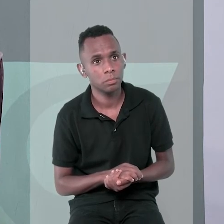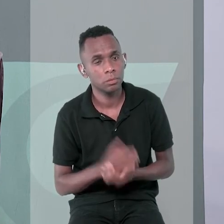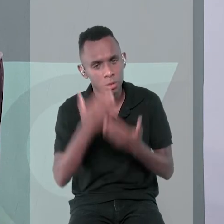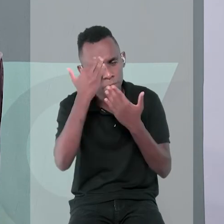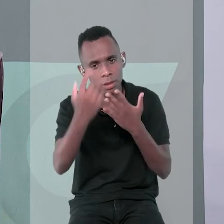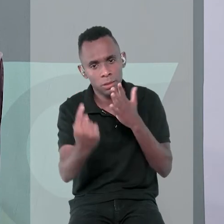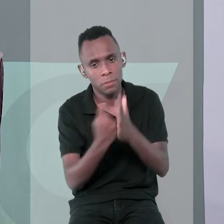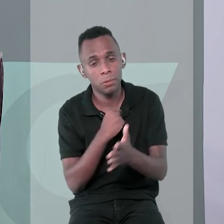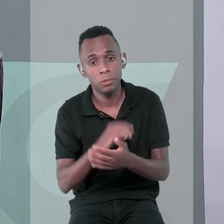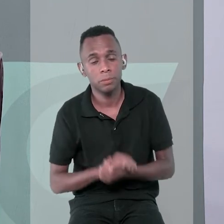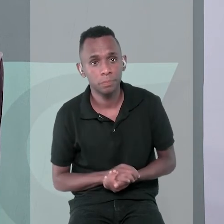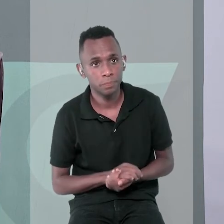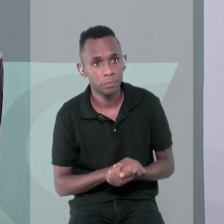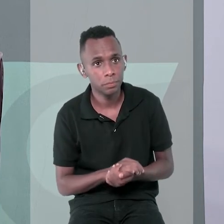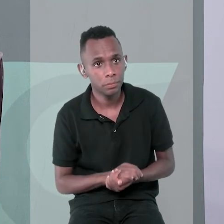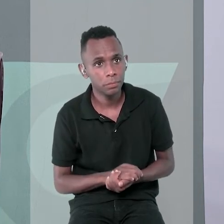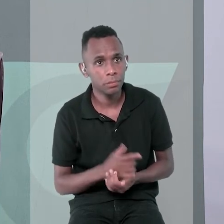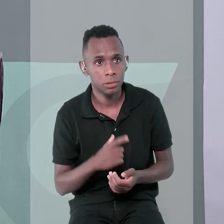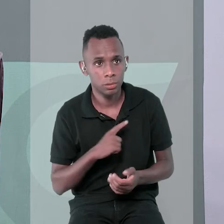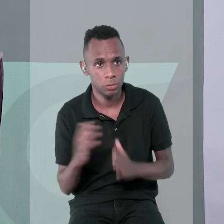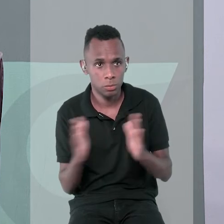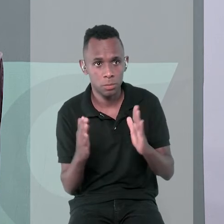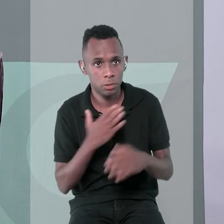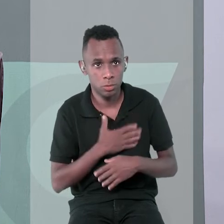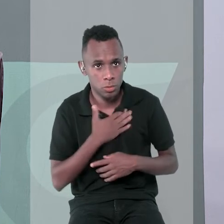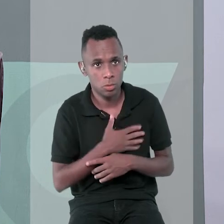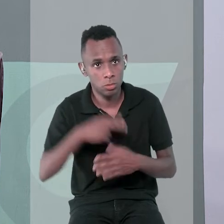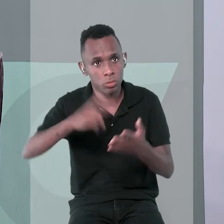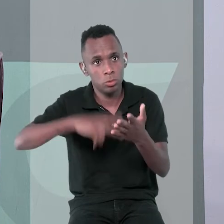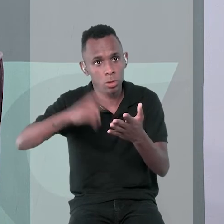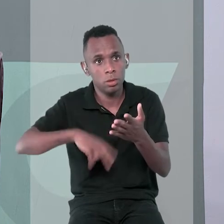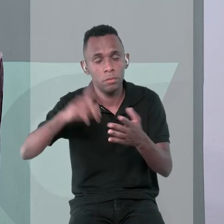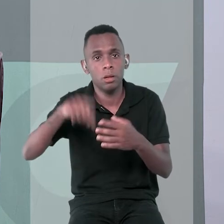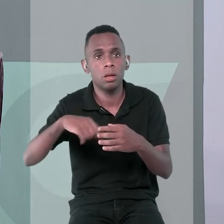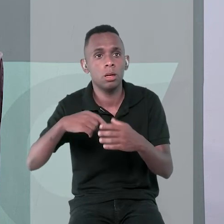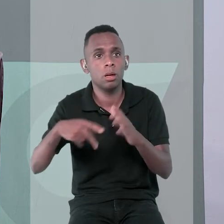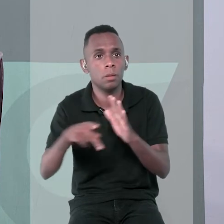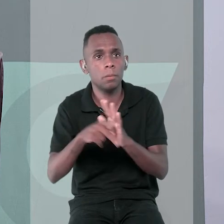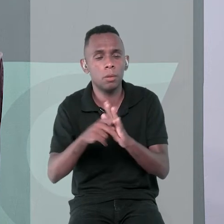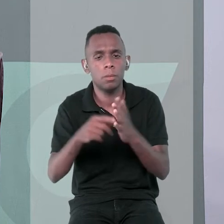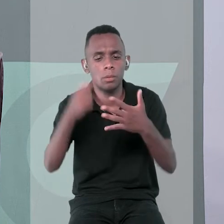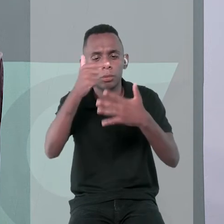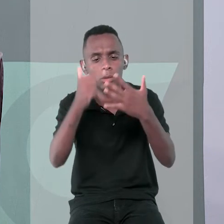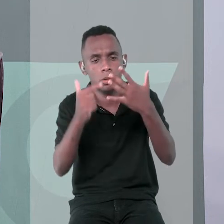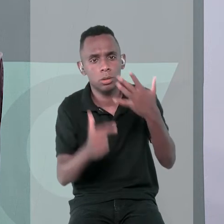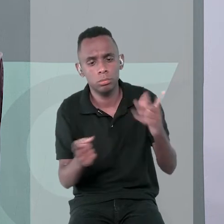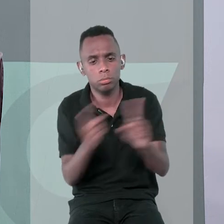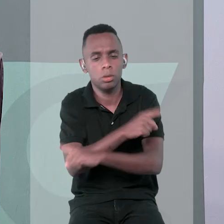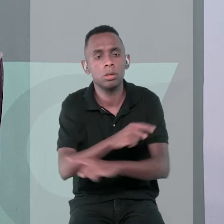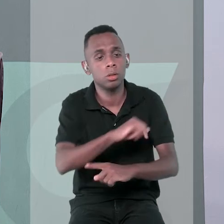Obrigada pela pergunta, querido. Tem um momento que eu gosto muito do livro, que eu chamo lá As Contradições da Joana